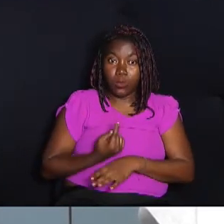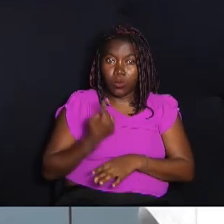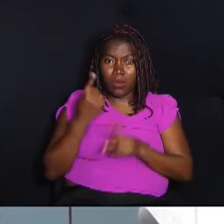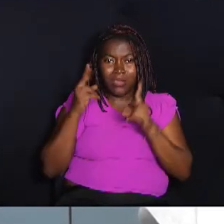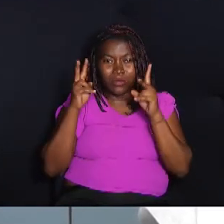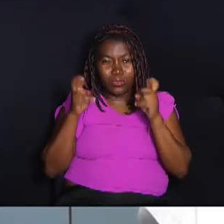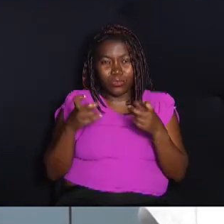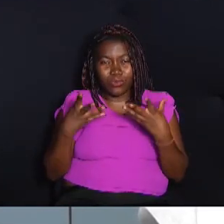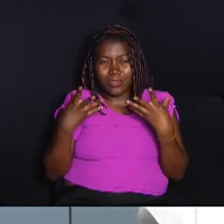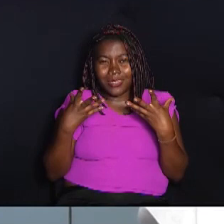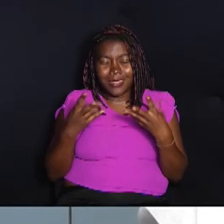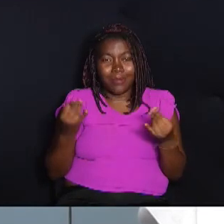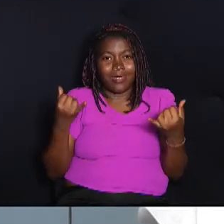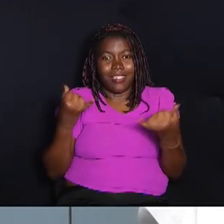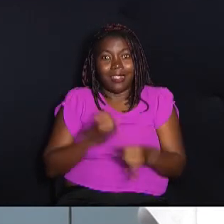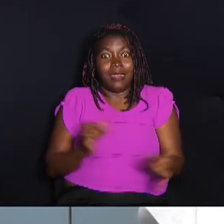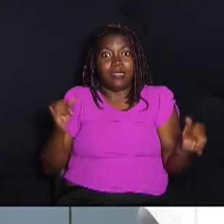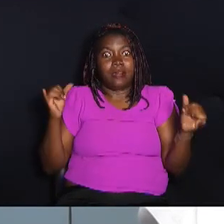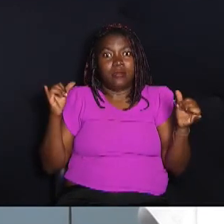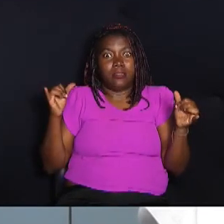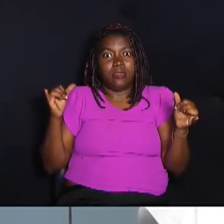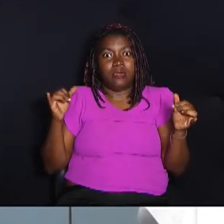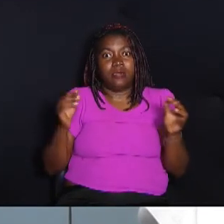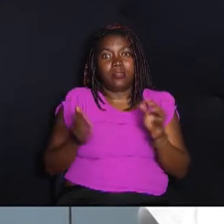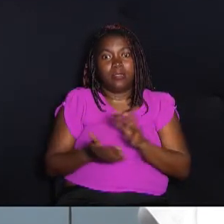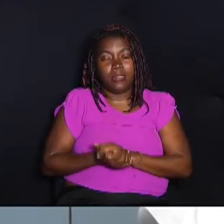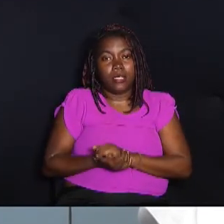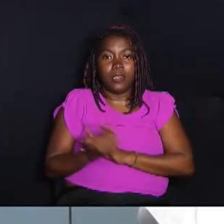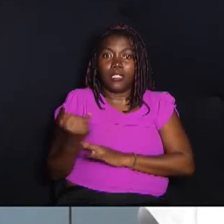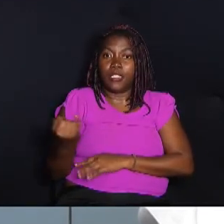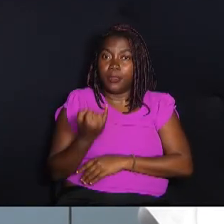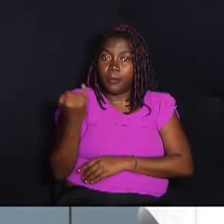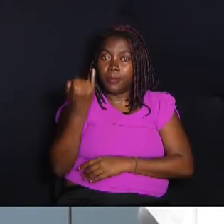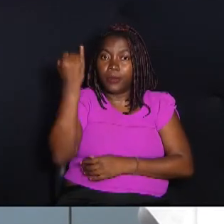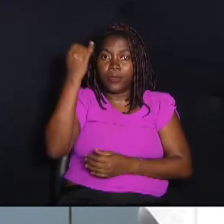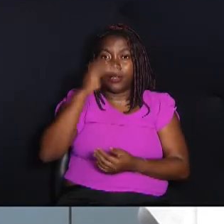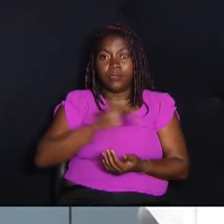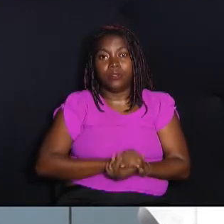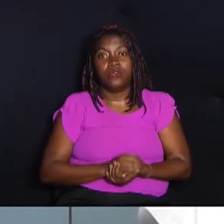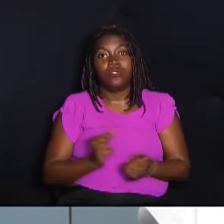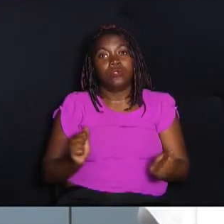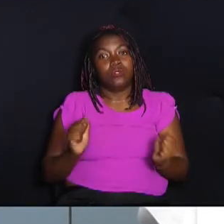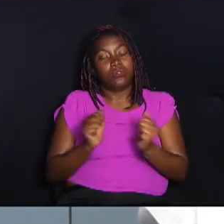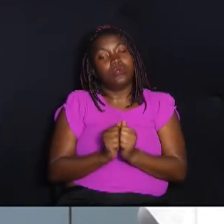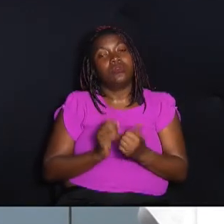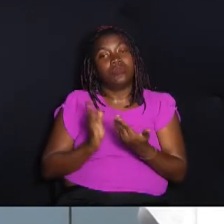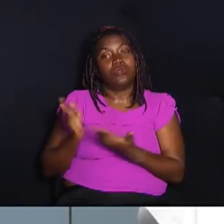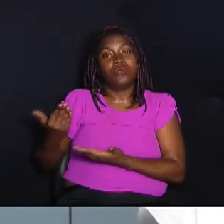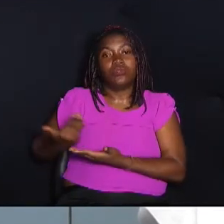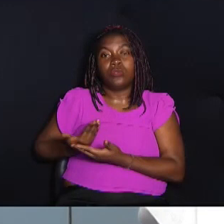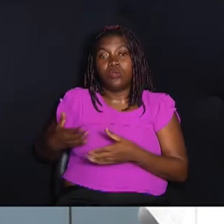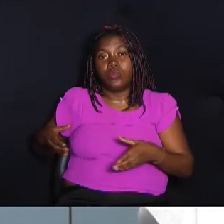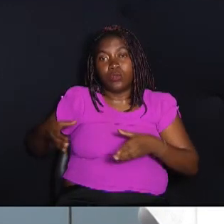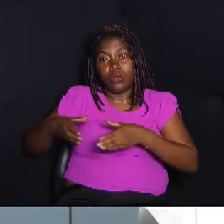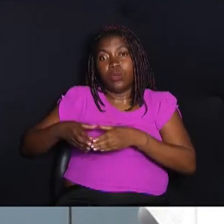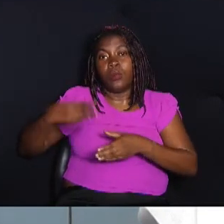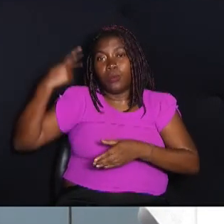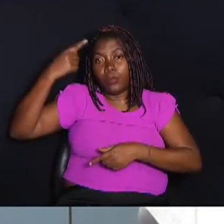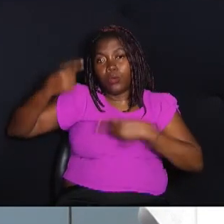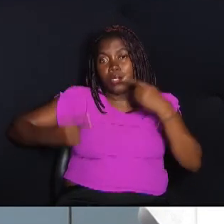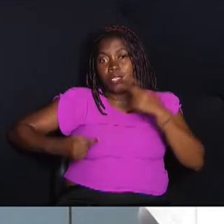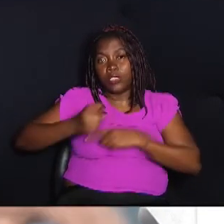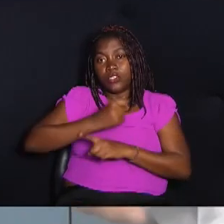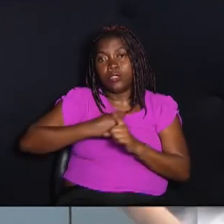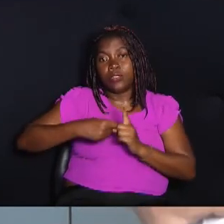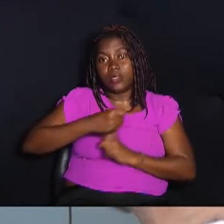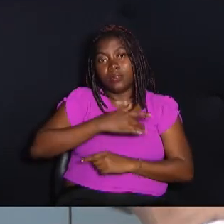tão eletrizante, tão importante, juntamente com meu amigo de Comissão de Política Social e Saúde, um amigo